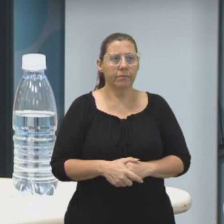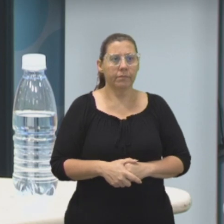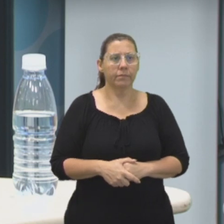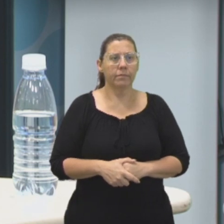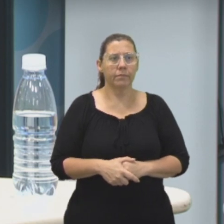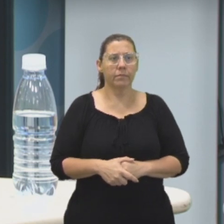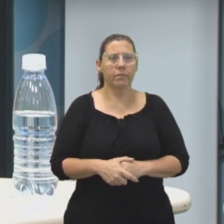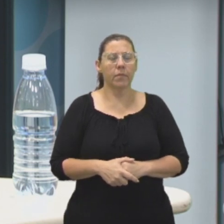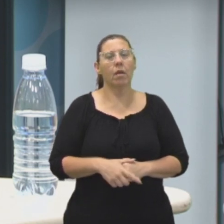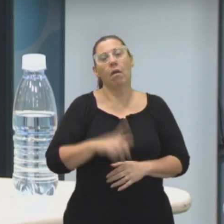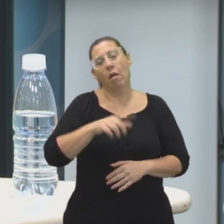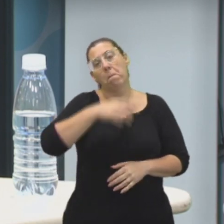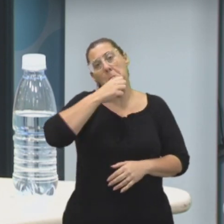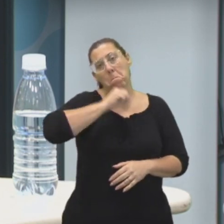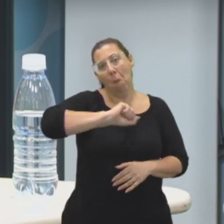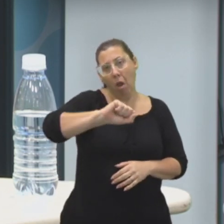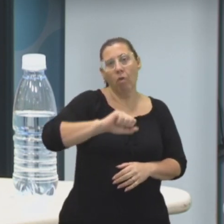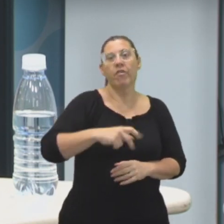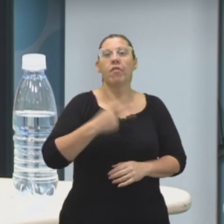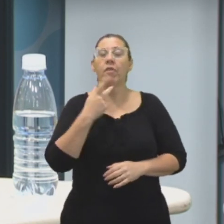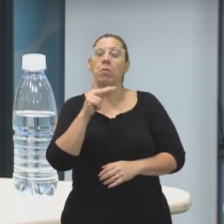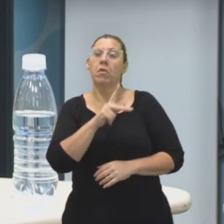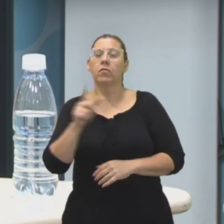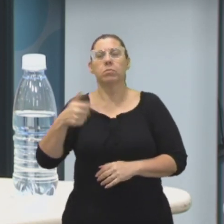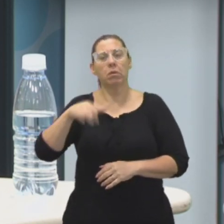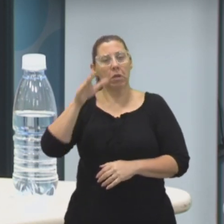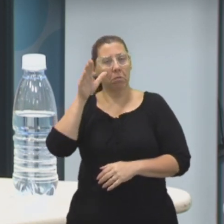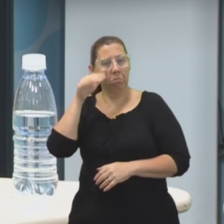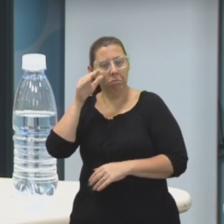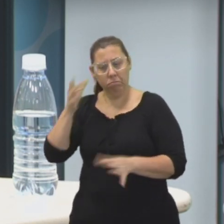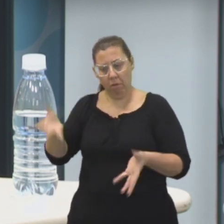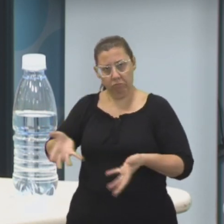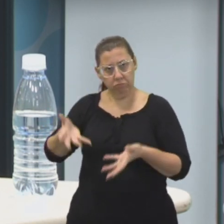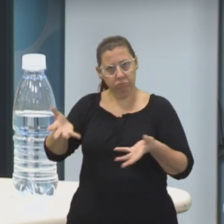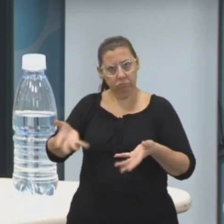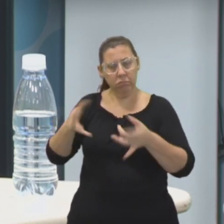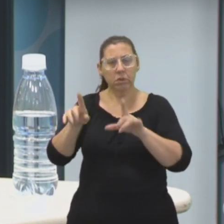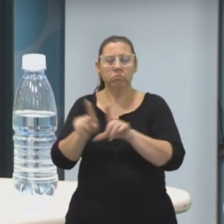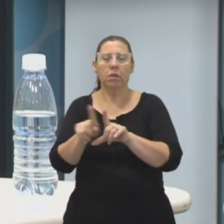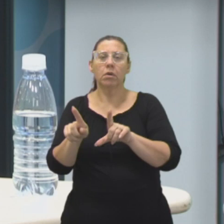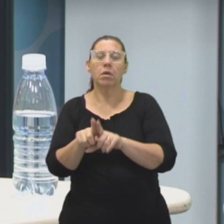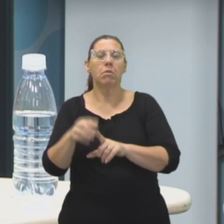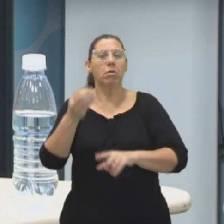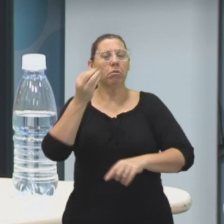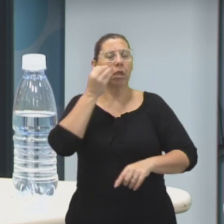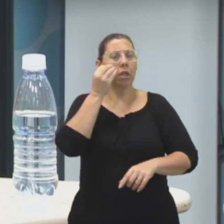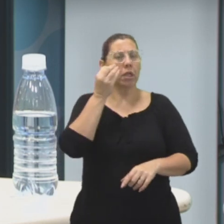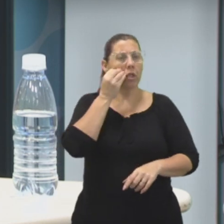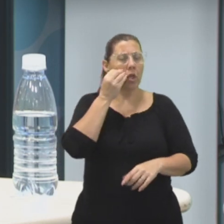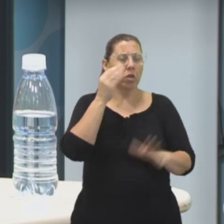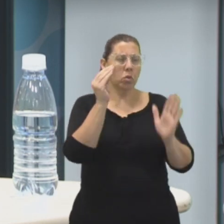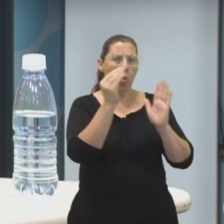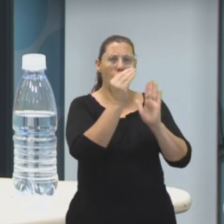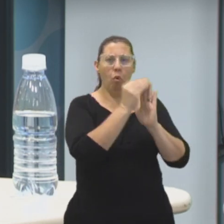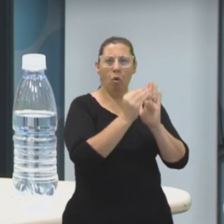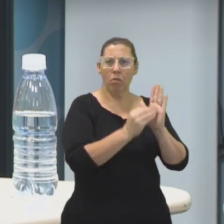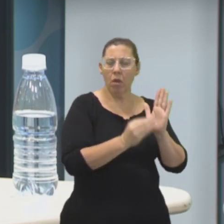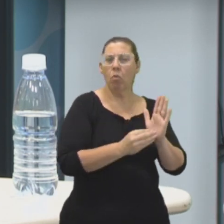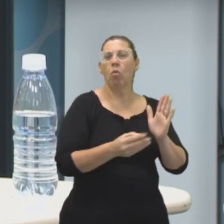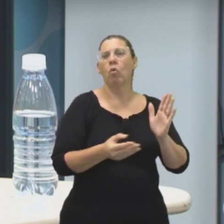Paulo Freire ele vai mencionar que o professor precisa ter curiosidade epistemológica, no sentido de estar sempre buscando algum tipo de conteúdo, e